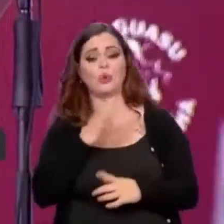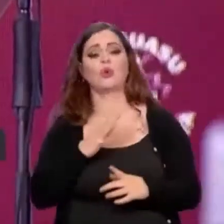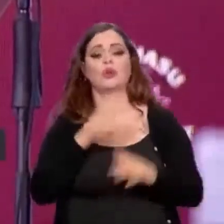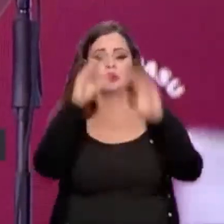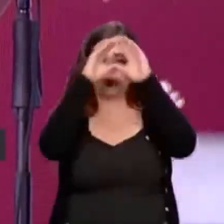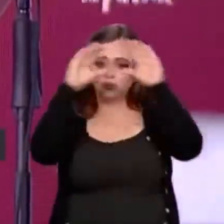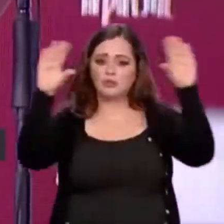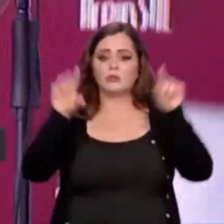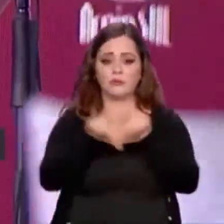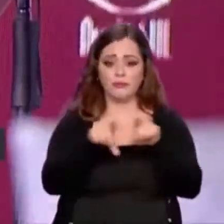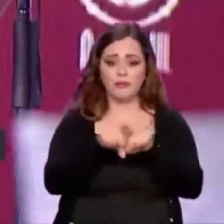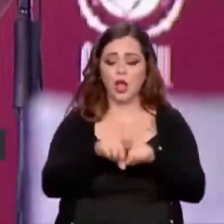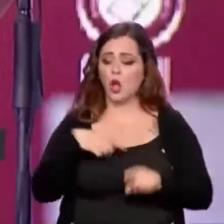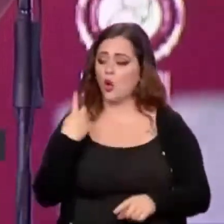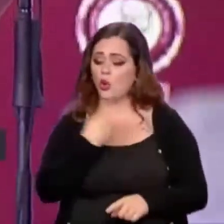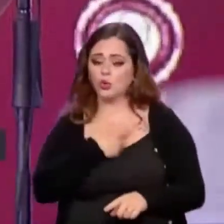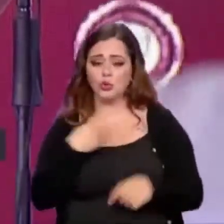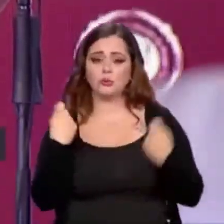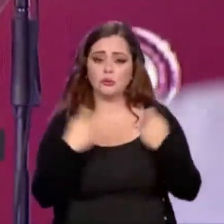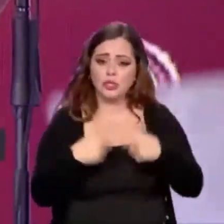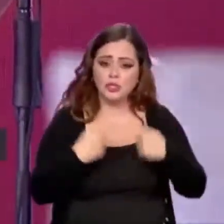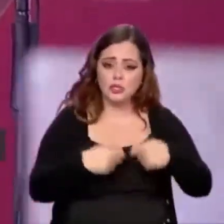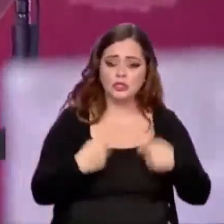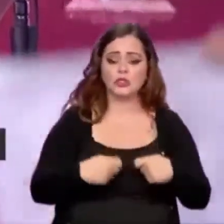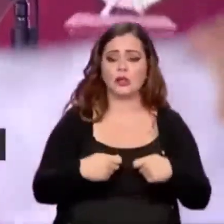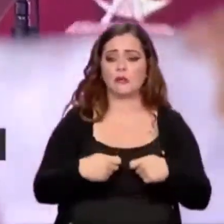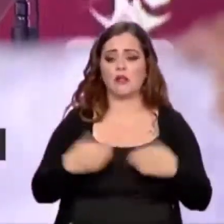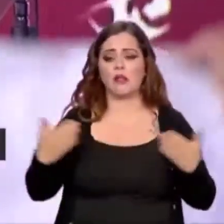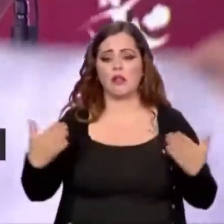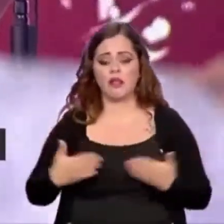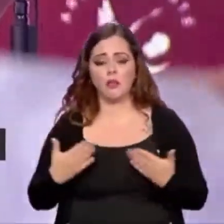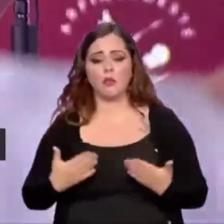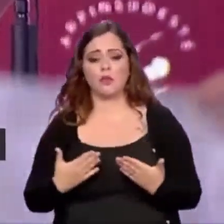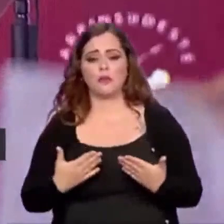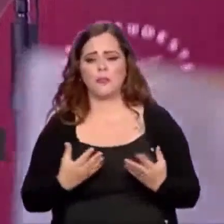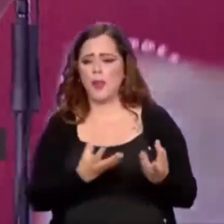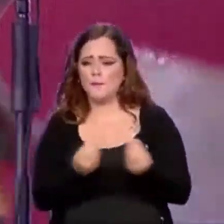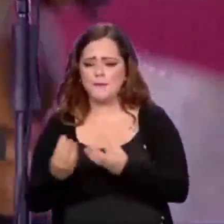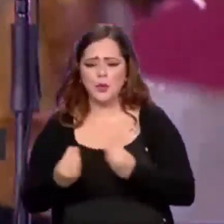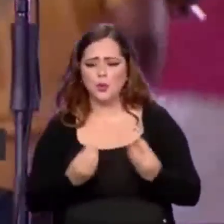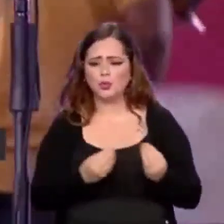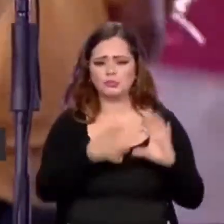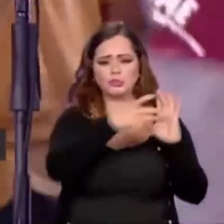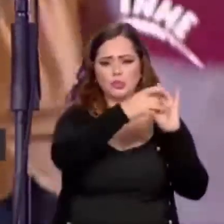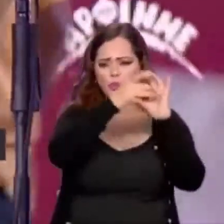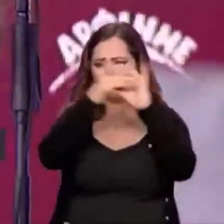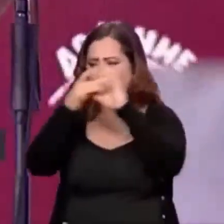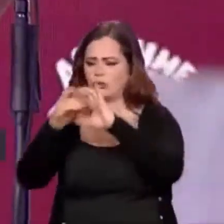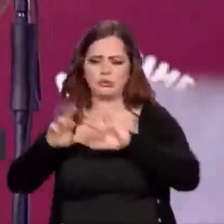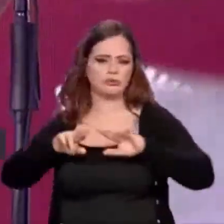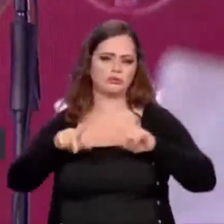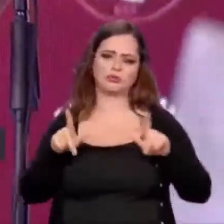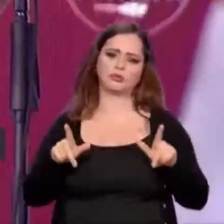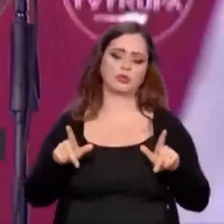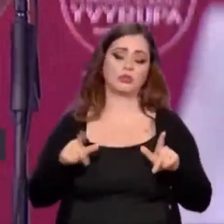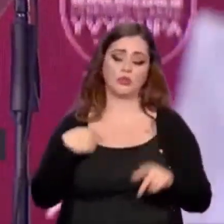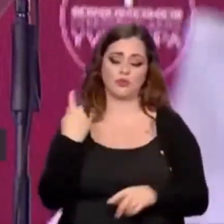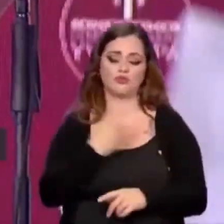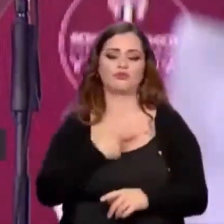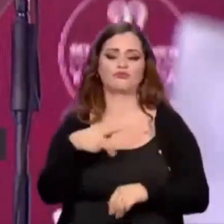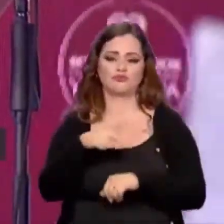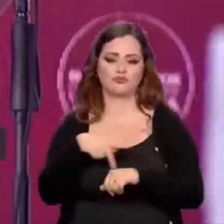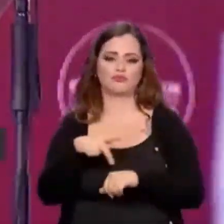climáticas. Nós temos populações indígenas presentes em muitos contextos diversos ao nosso